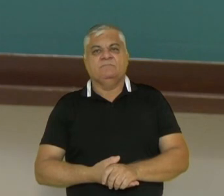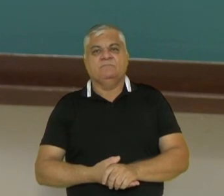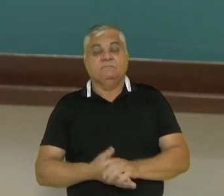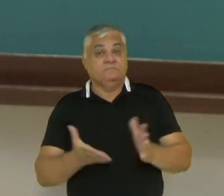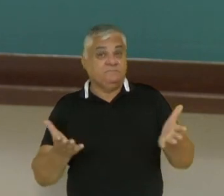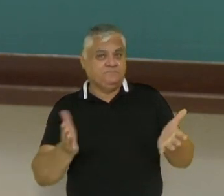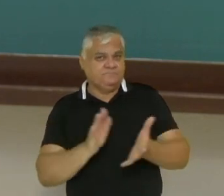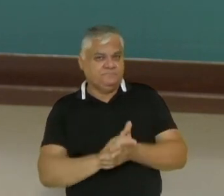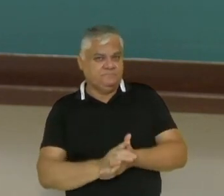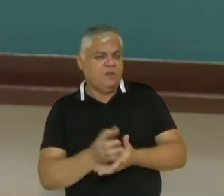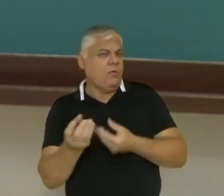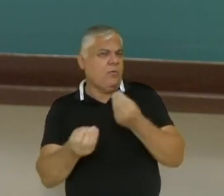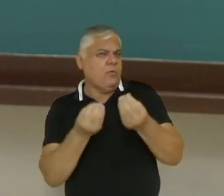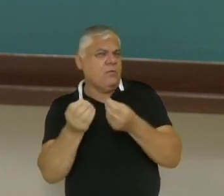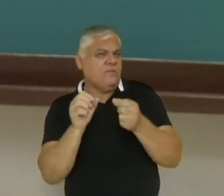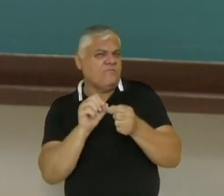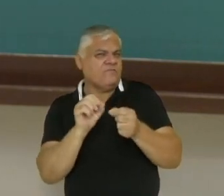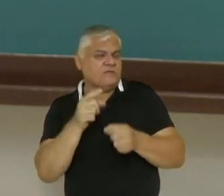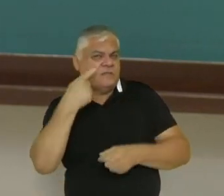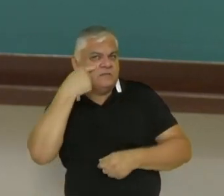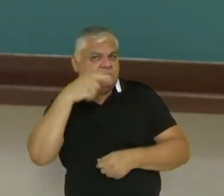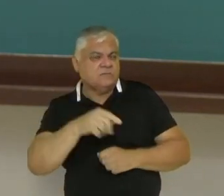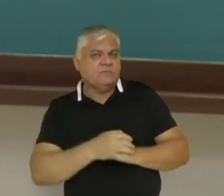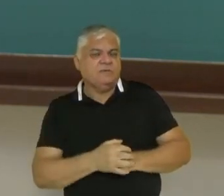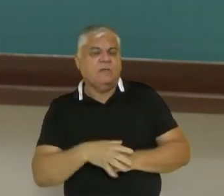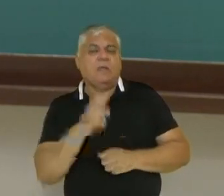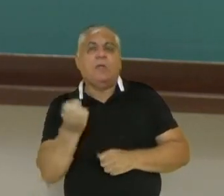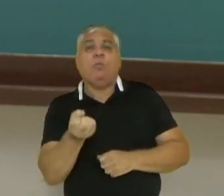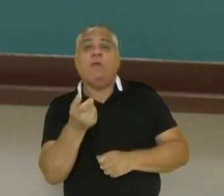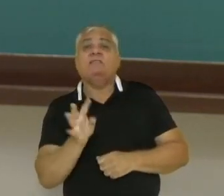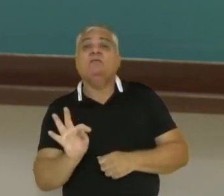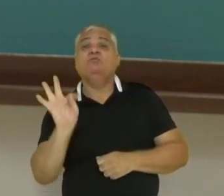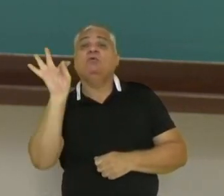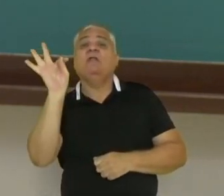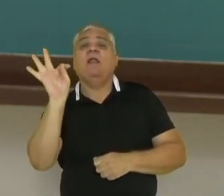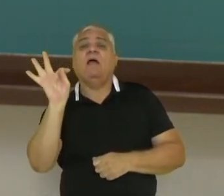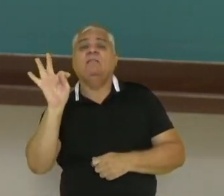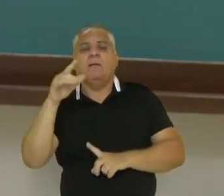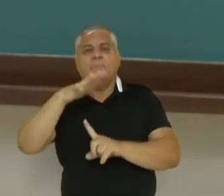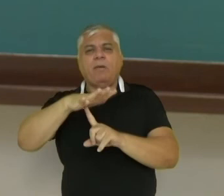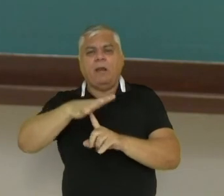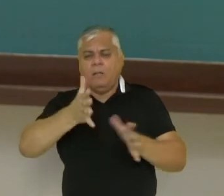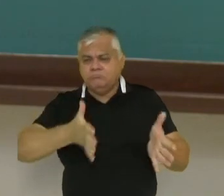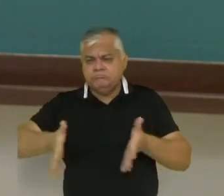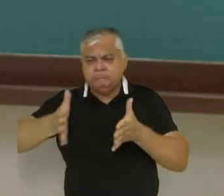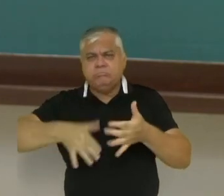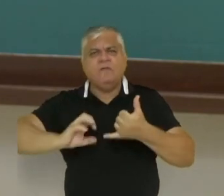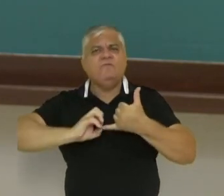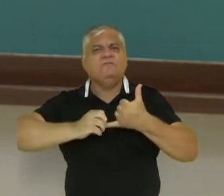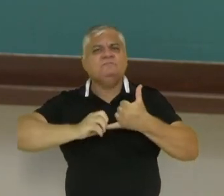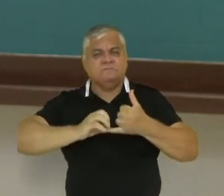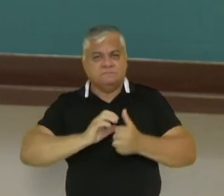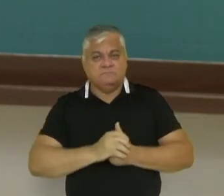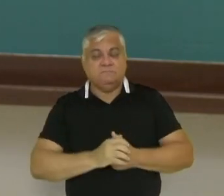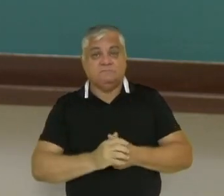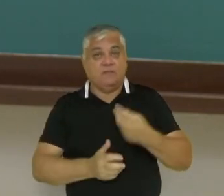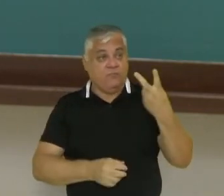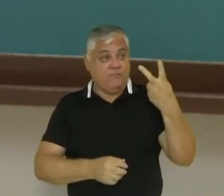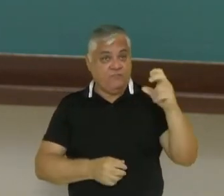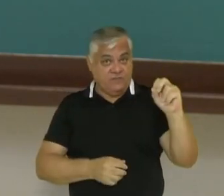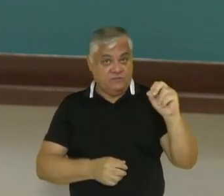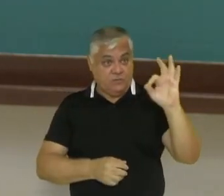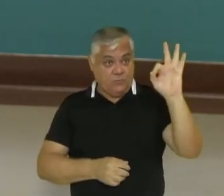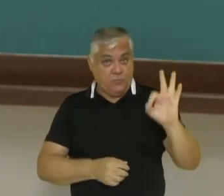E aí, o que eu preciso descobrir? Quantas toneladas corresponde à produção do Paraná? Como eu falei, nós temos que descobrir quanto é